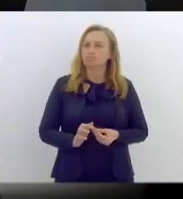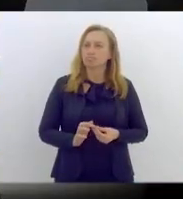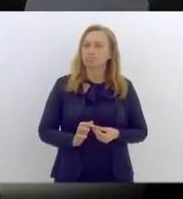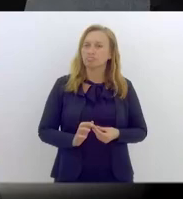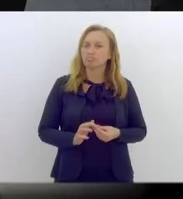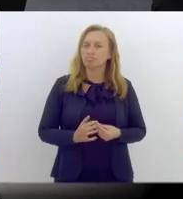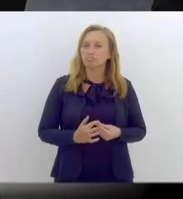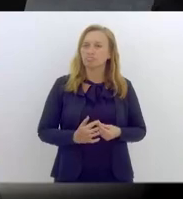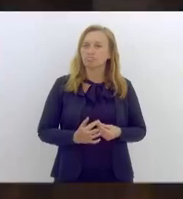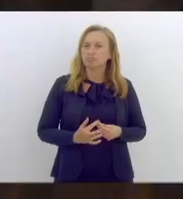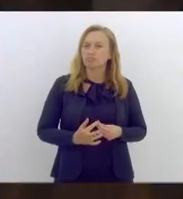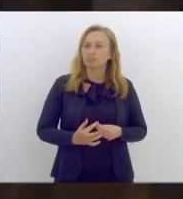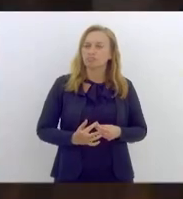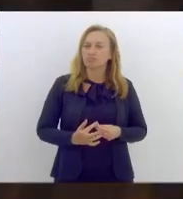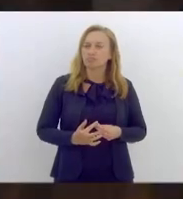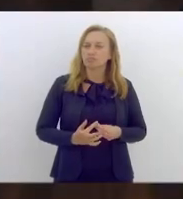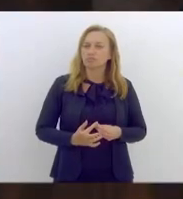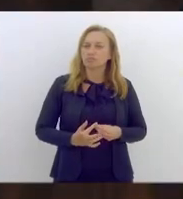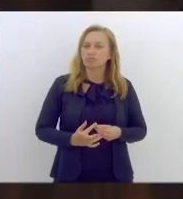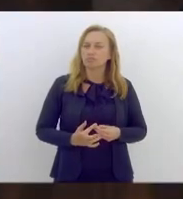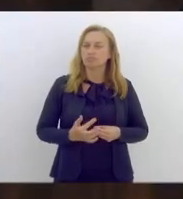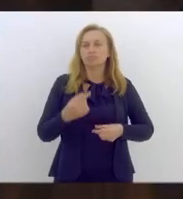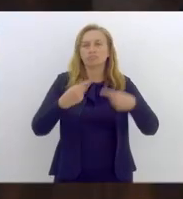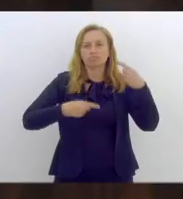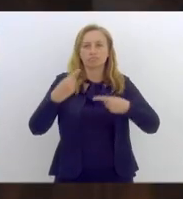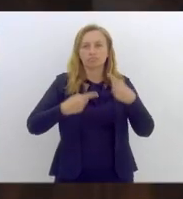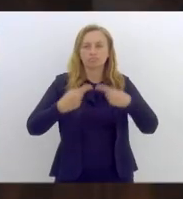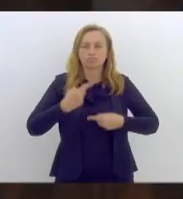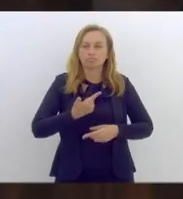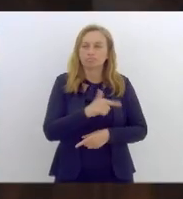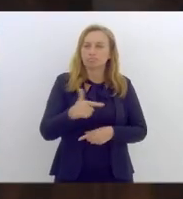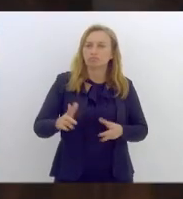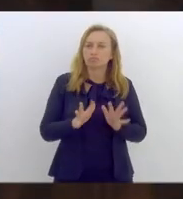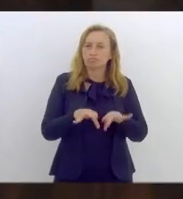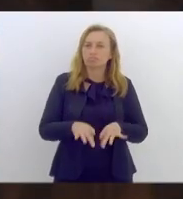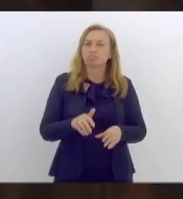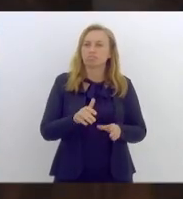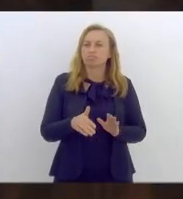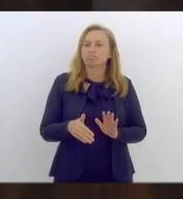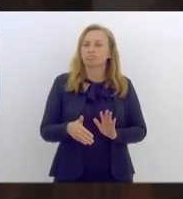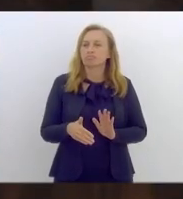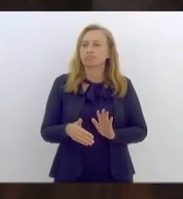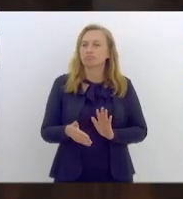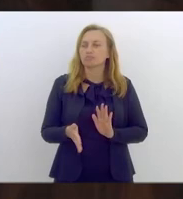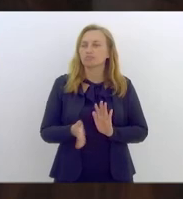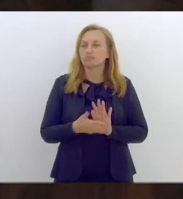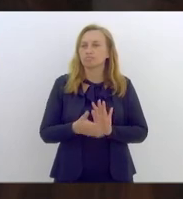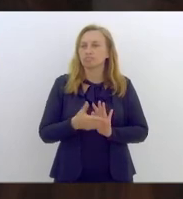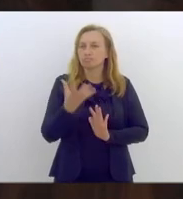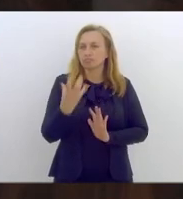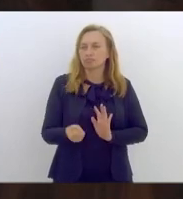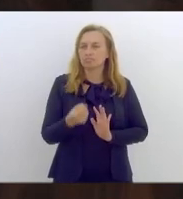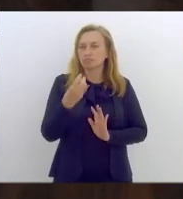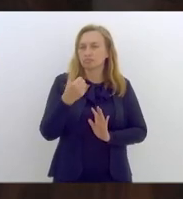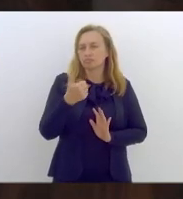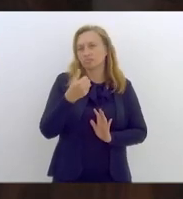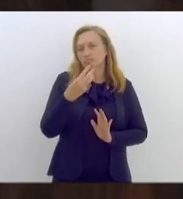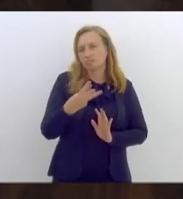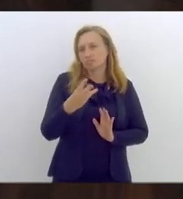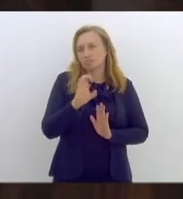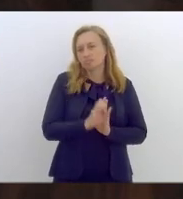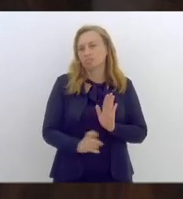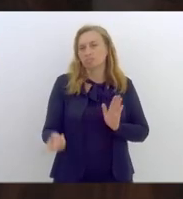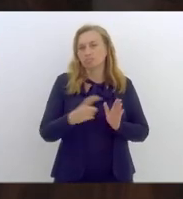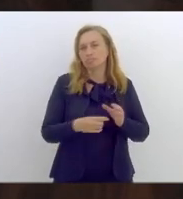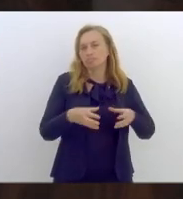os pareceres emitidos em discussão presente proposta recebeu três emendas e retornas